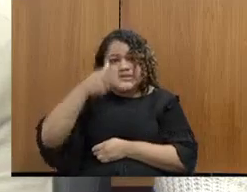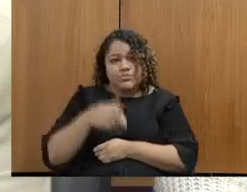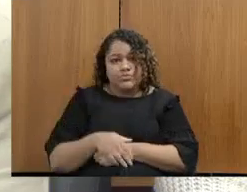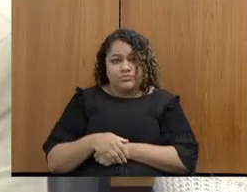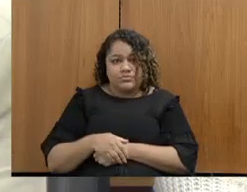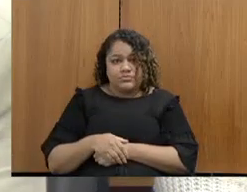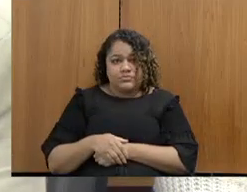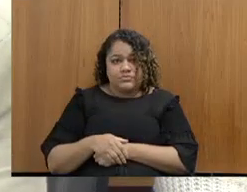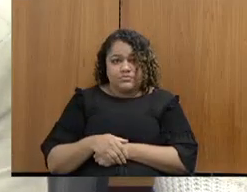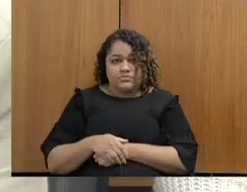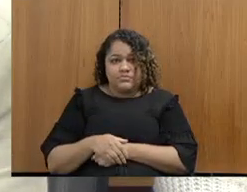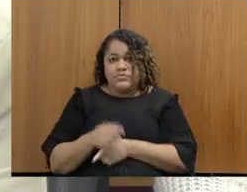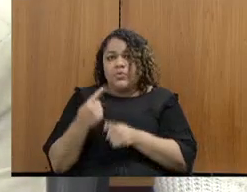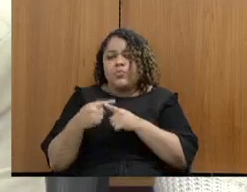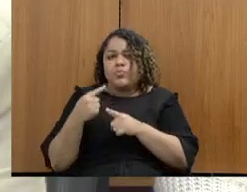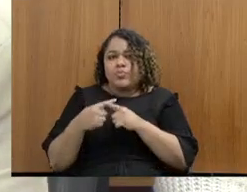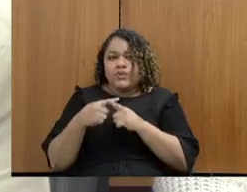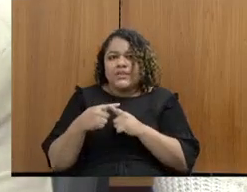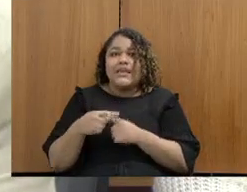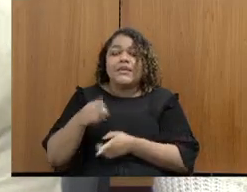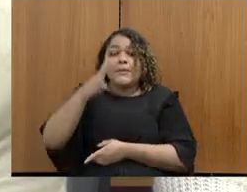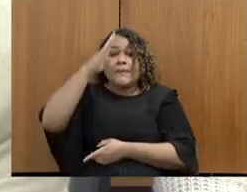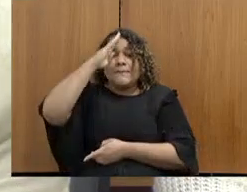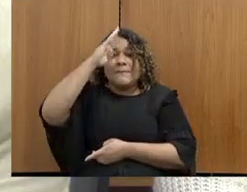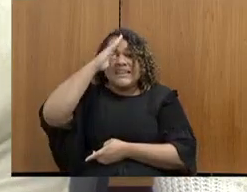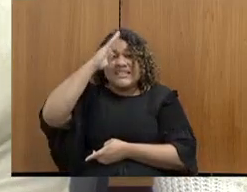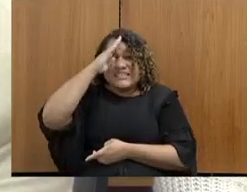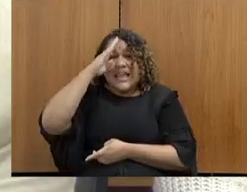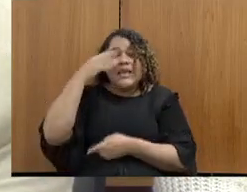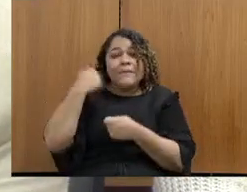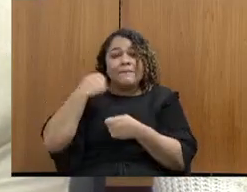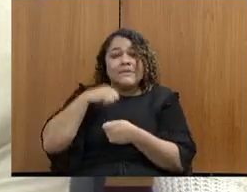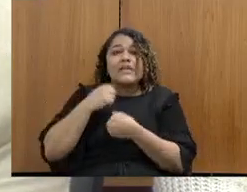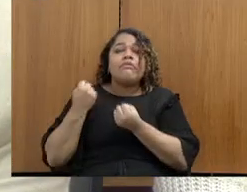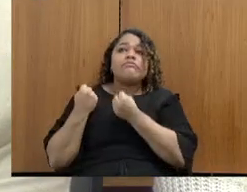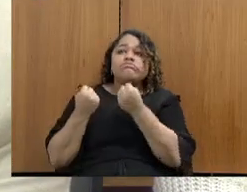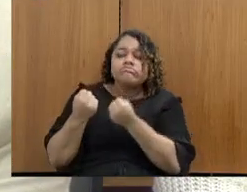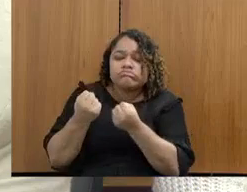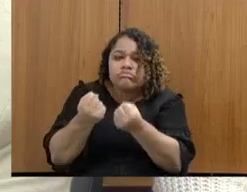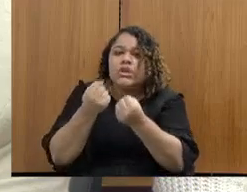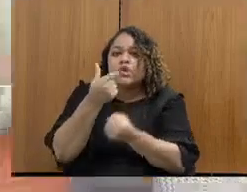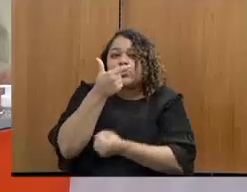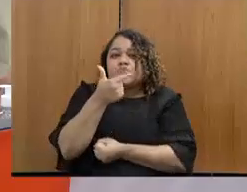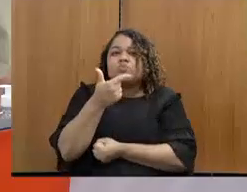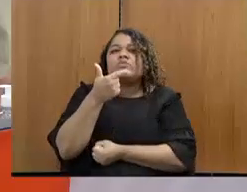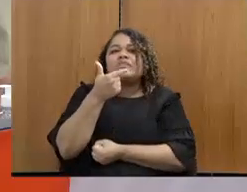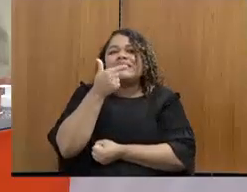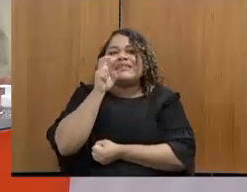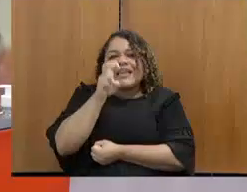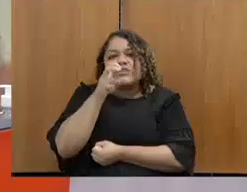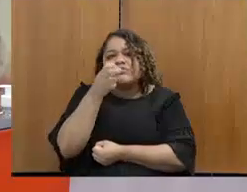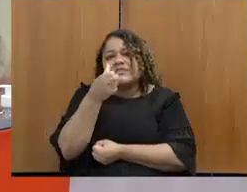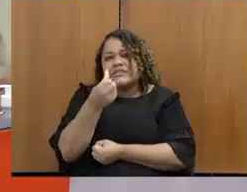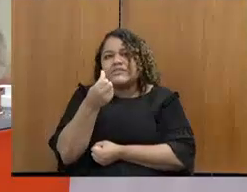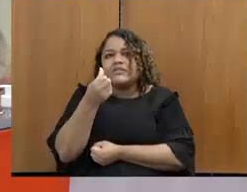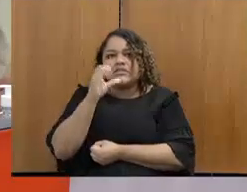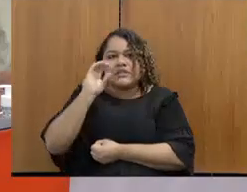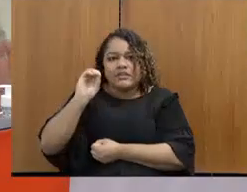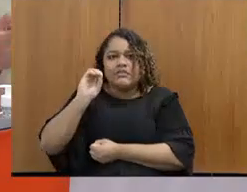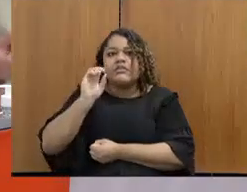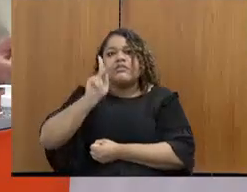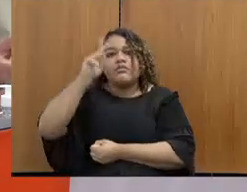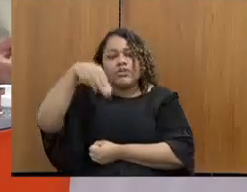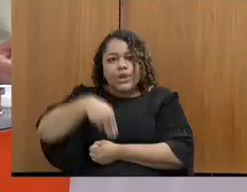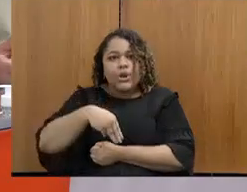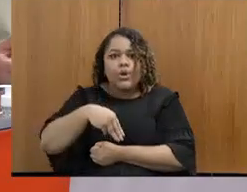obrigar o militar a rodar 566 km para ficar na frente da tela do computador é desumano e muitos deles já